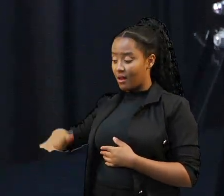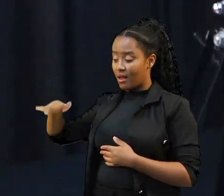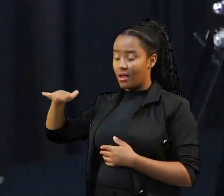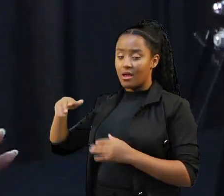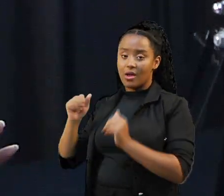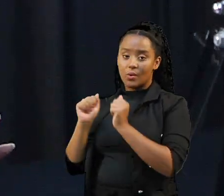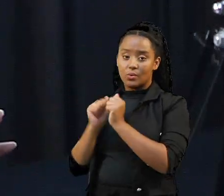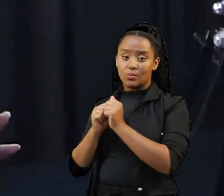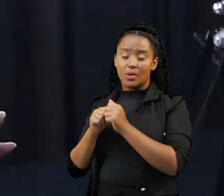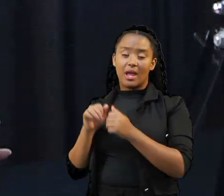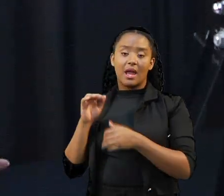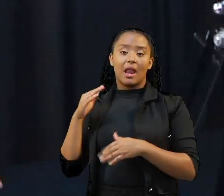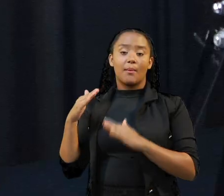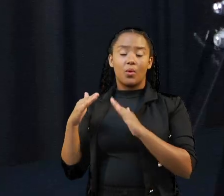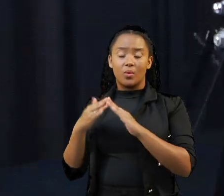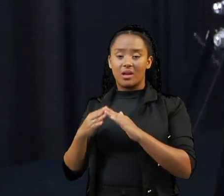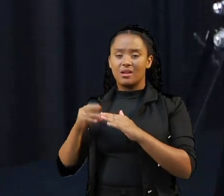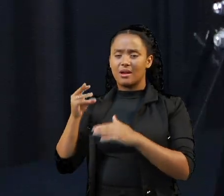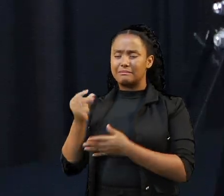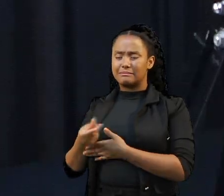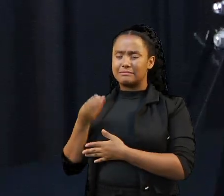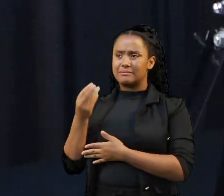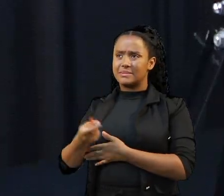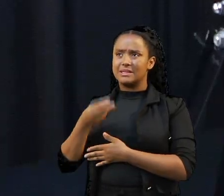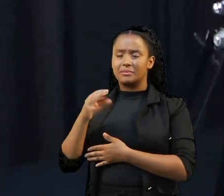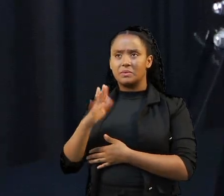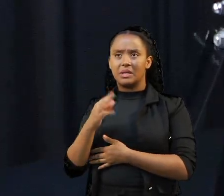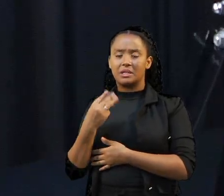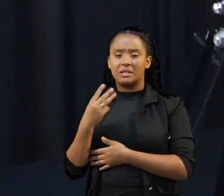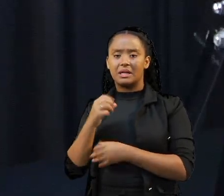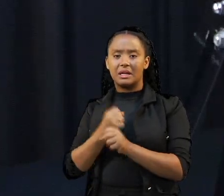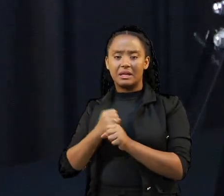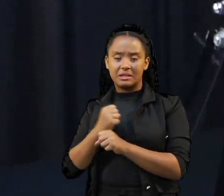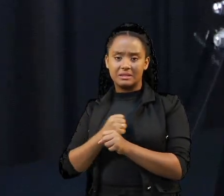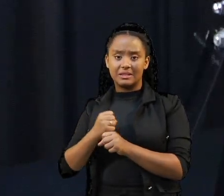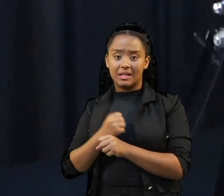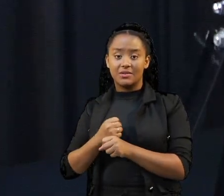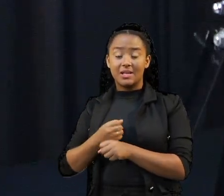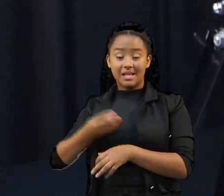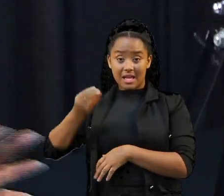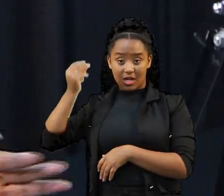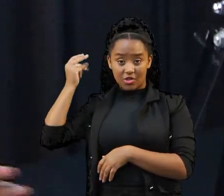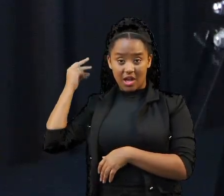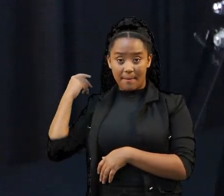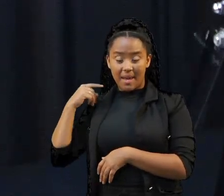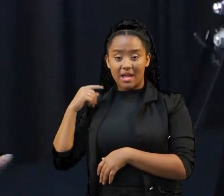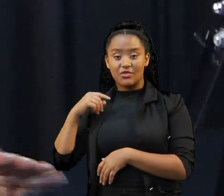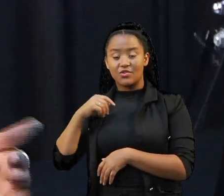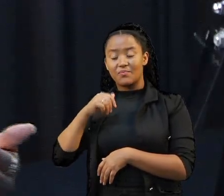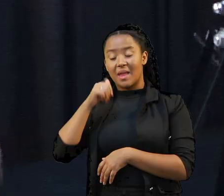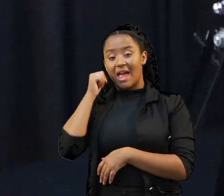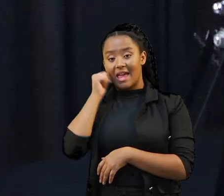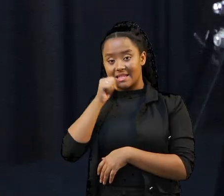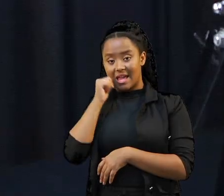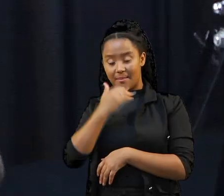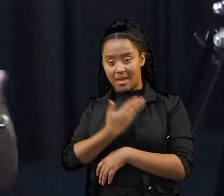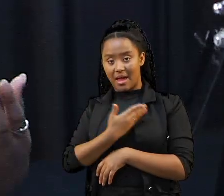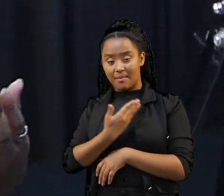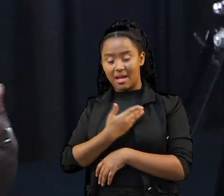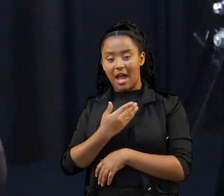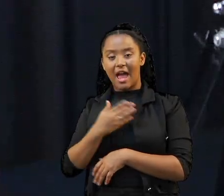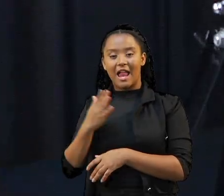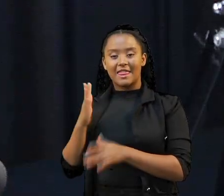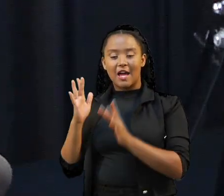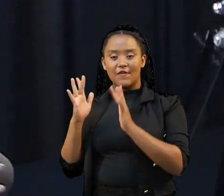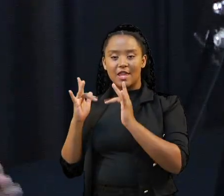tempo, uns 3 anos mais ou menos. E no período, na época, ela estava em um relacionamento que o namorado dela